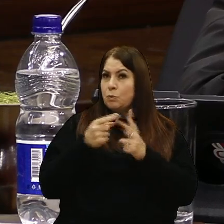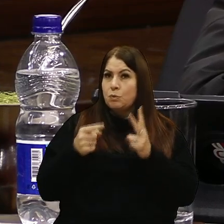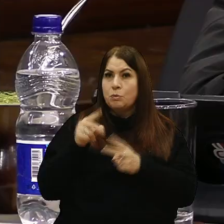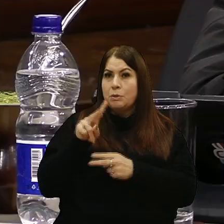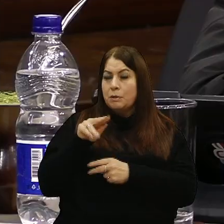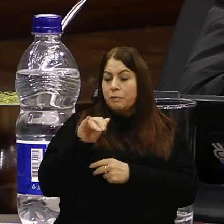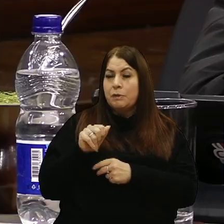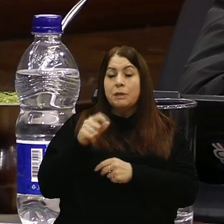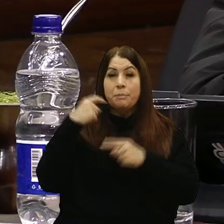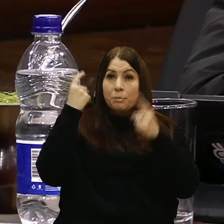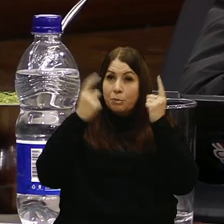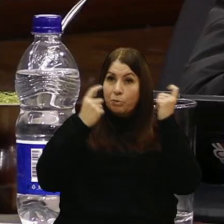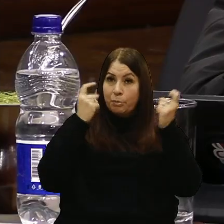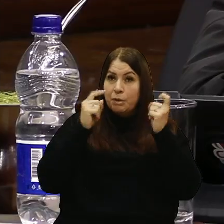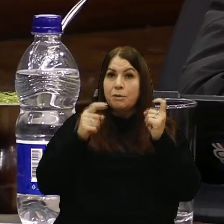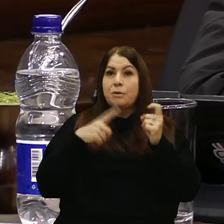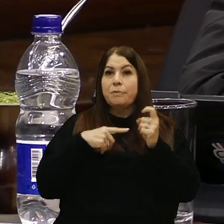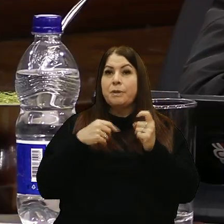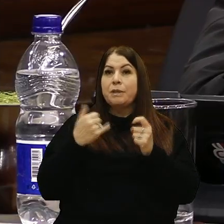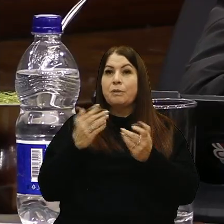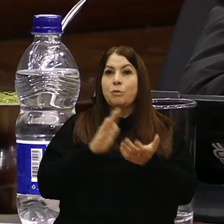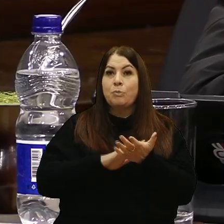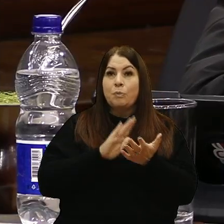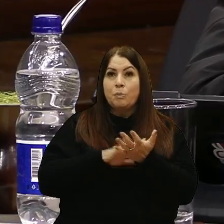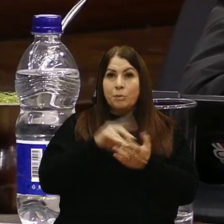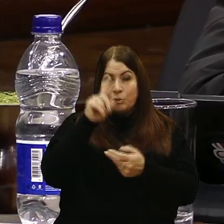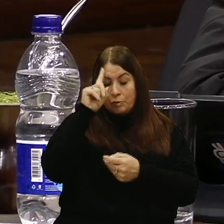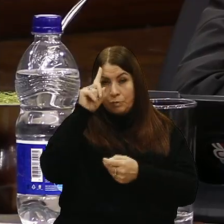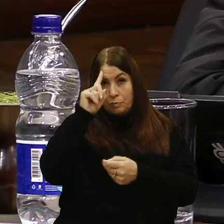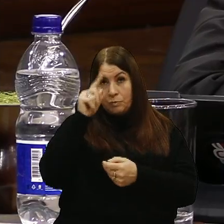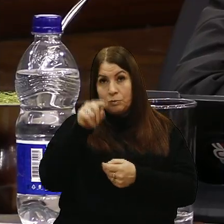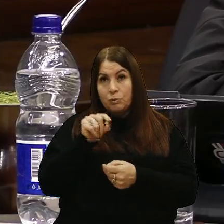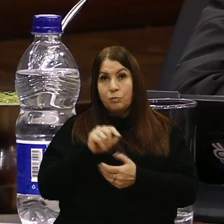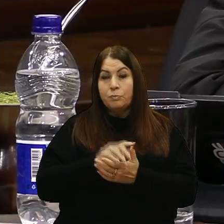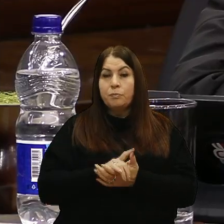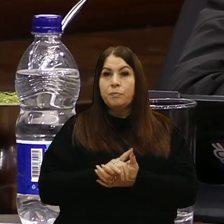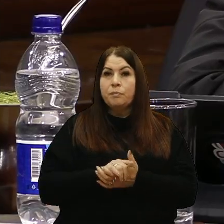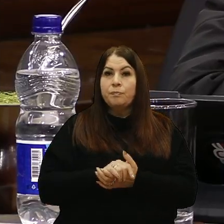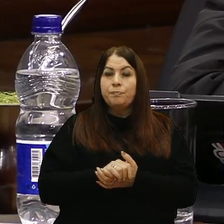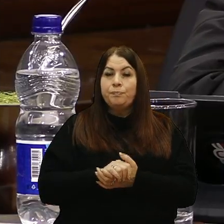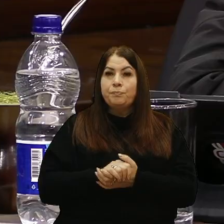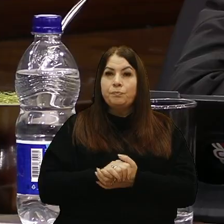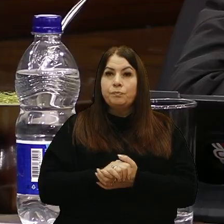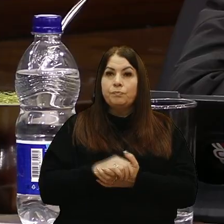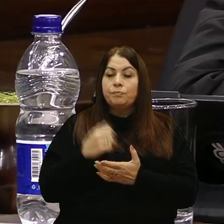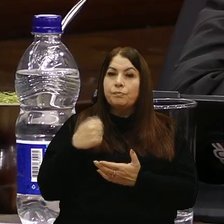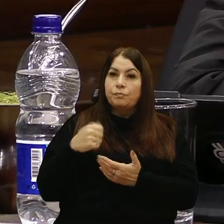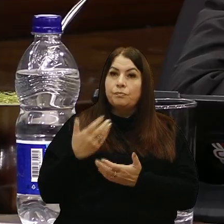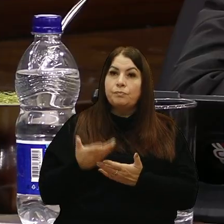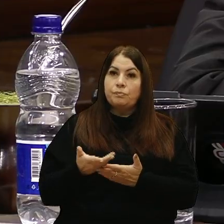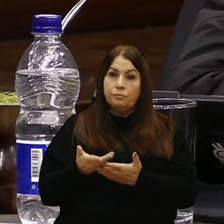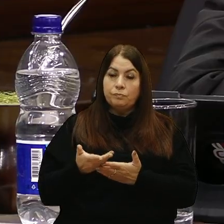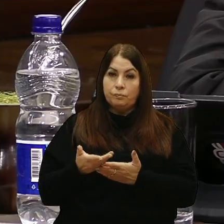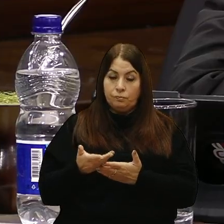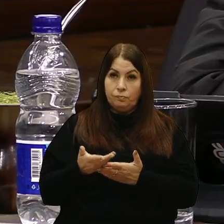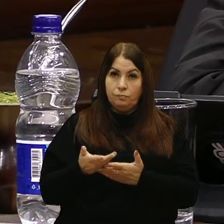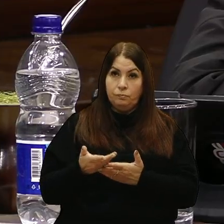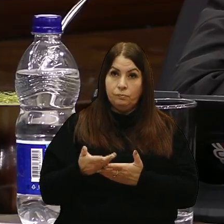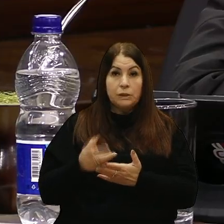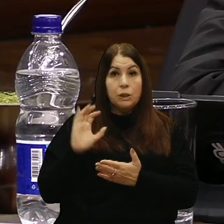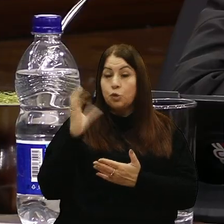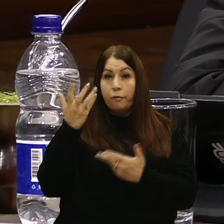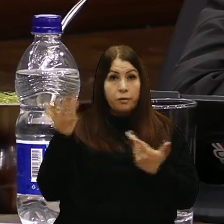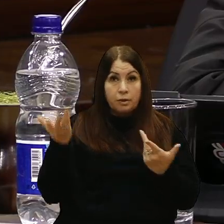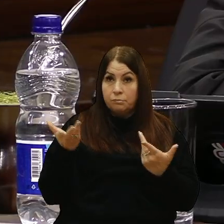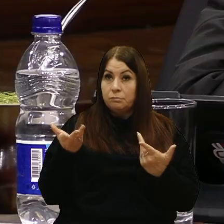está muito preocupado com isso e eu recebo cobrança todos os dias sobre essa questão e precisamos resolver